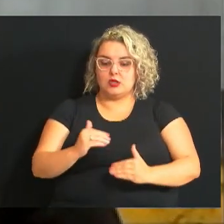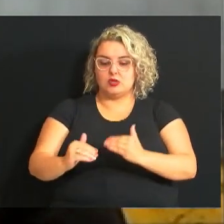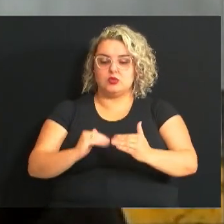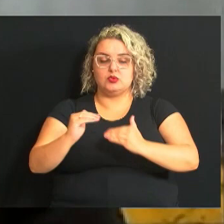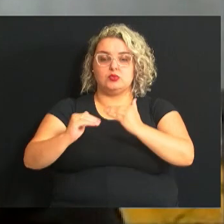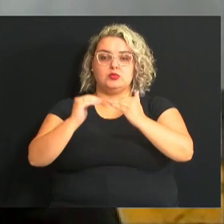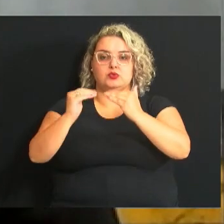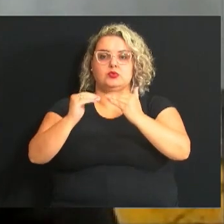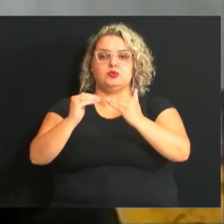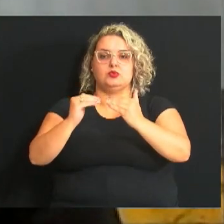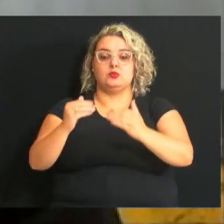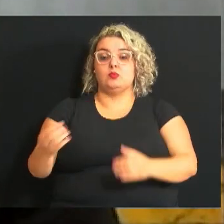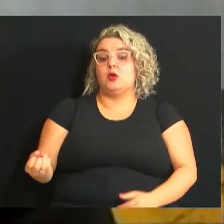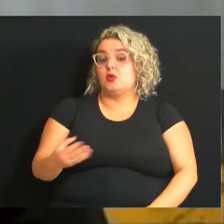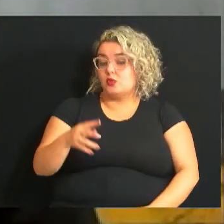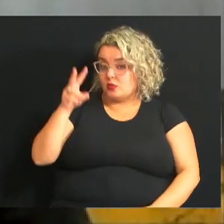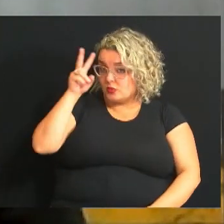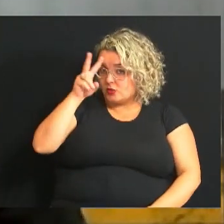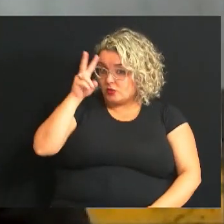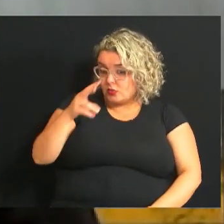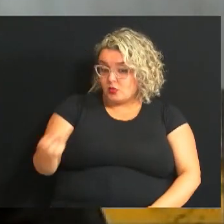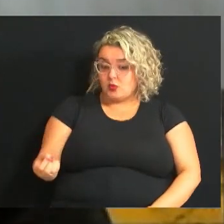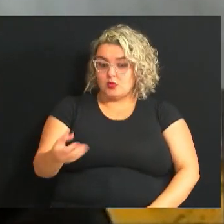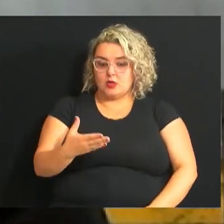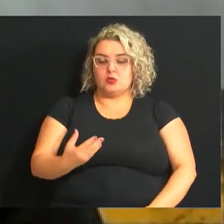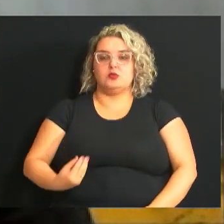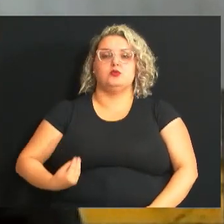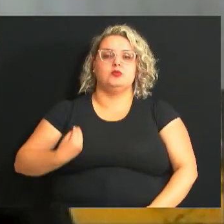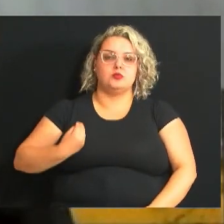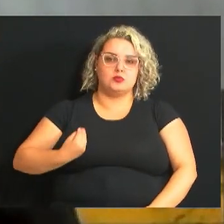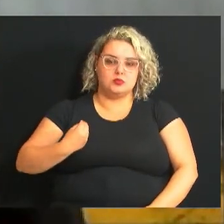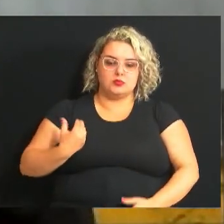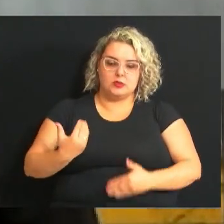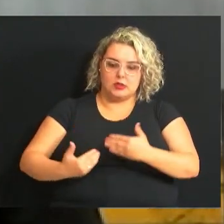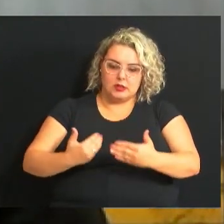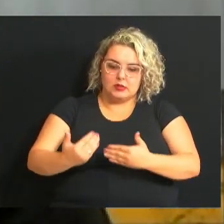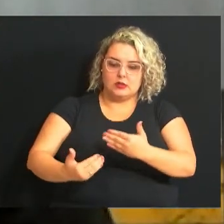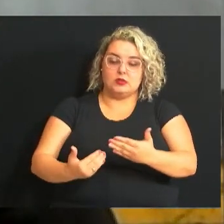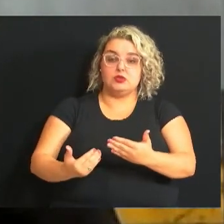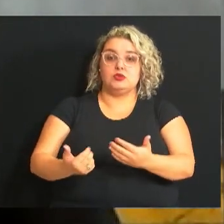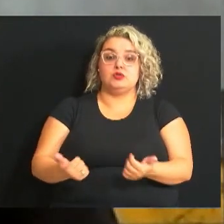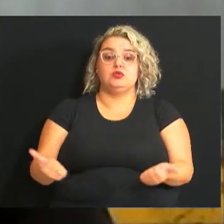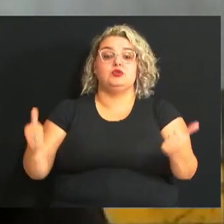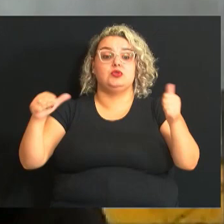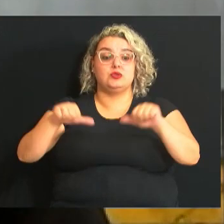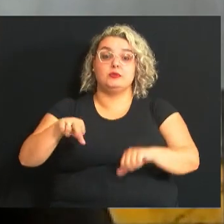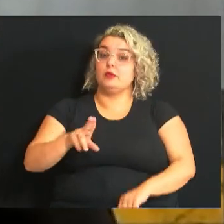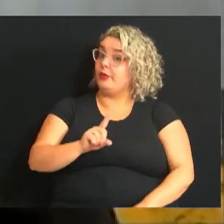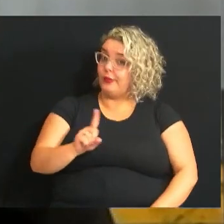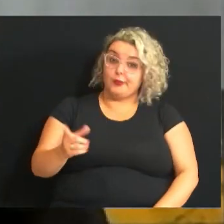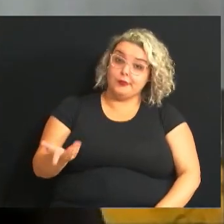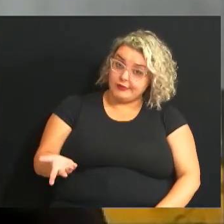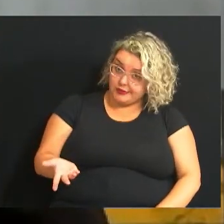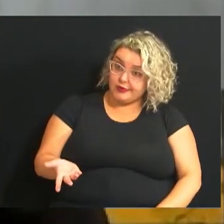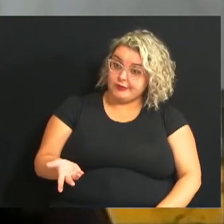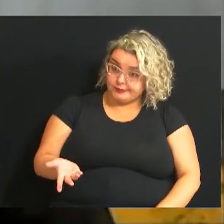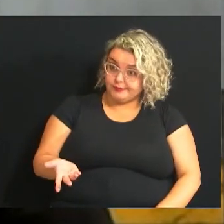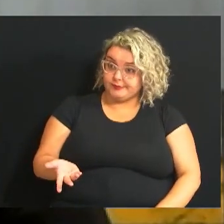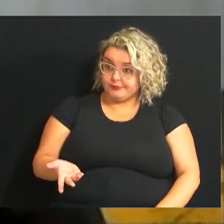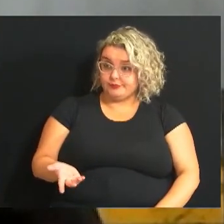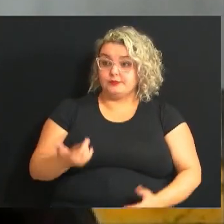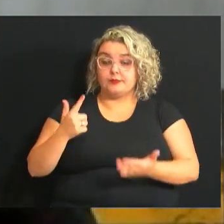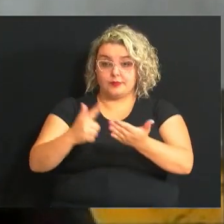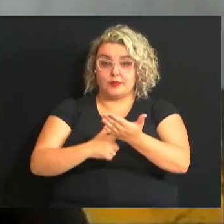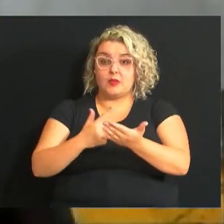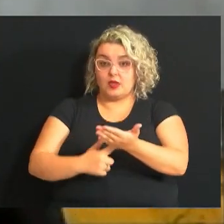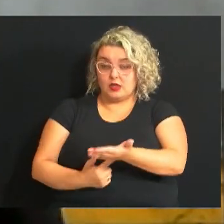nova história, o renovo da sua vida, mediante esse cenário de crise, ou não, né? Então, esse livro Recomeçar,